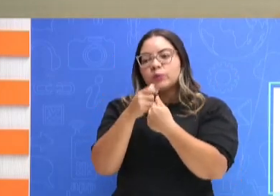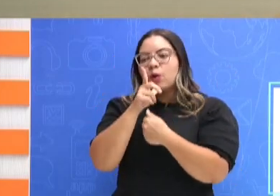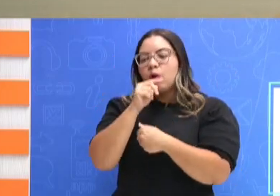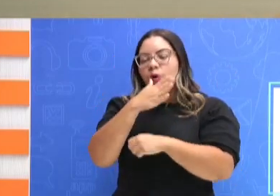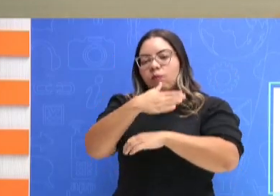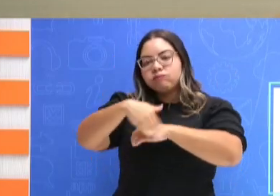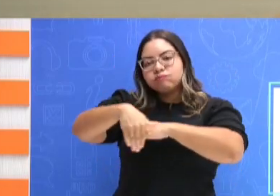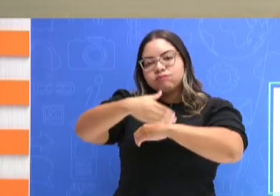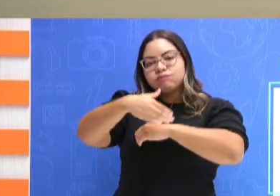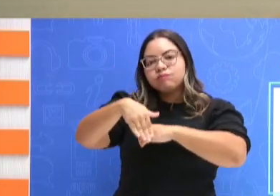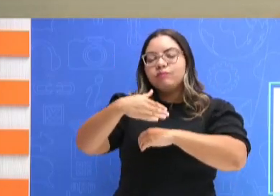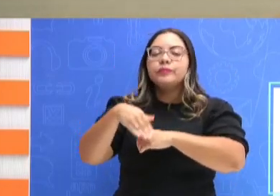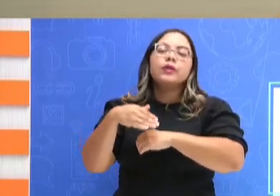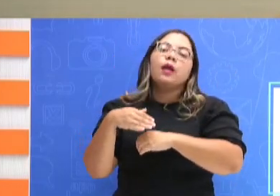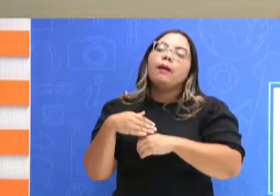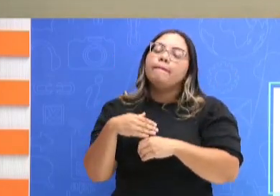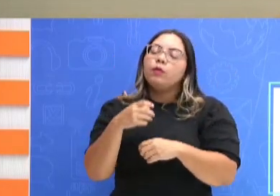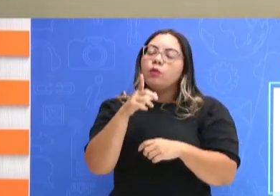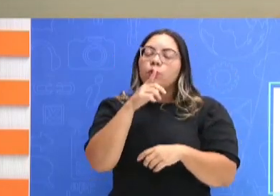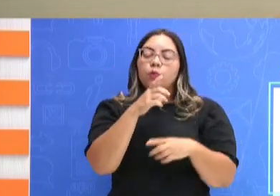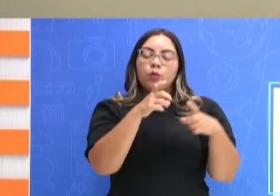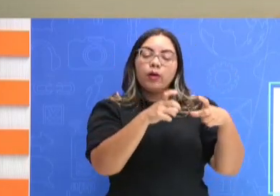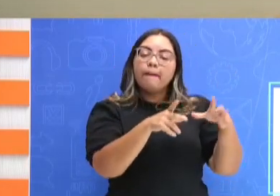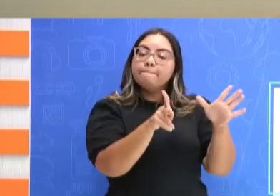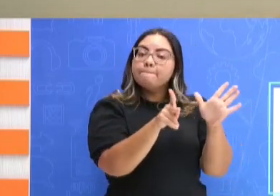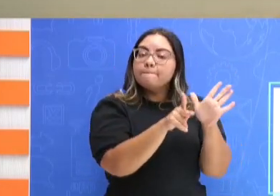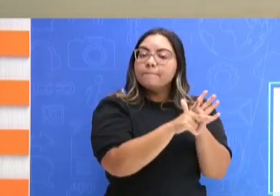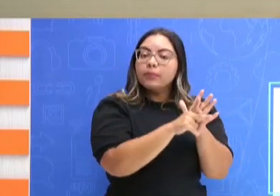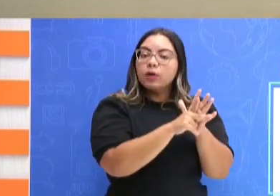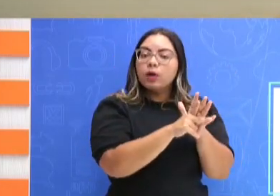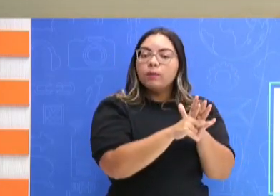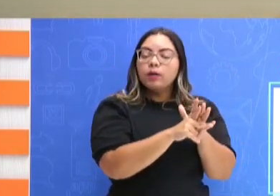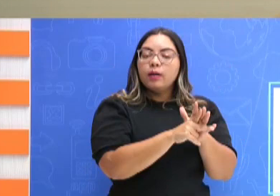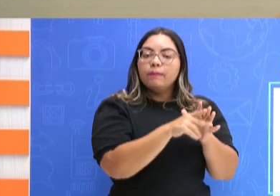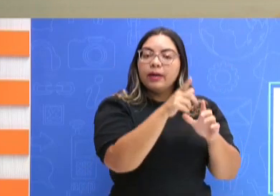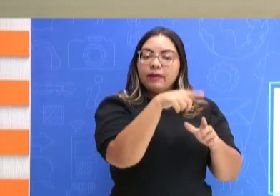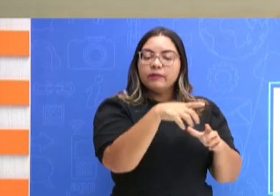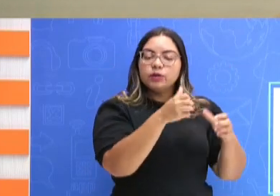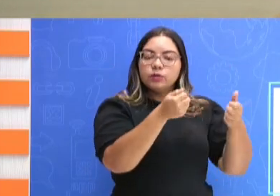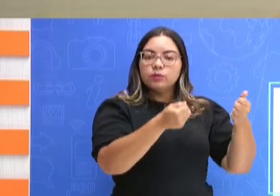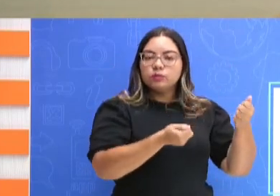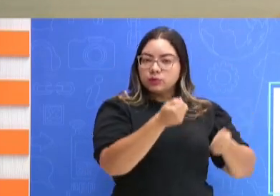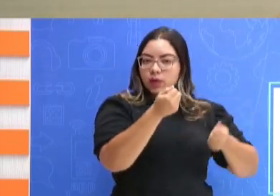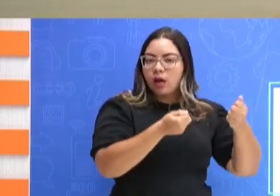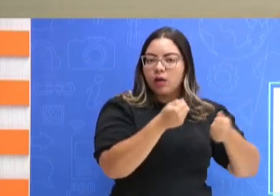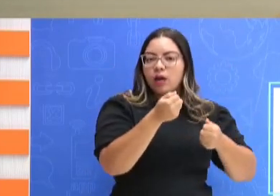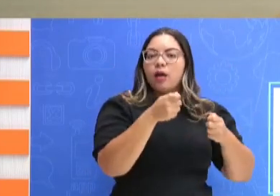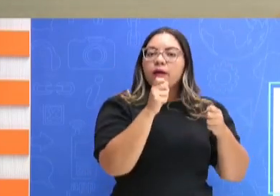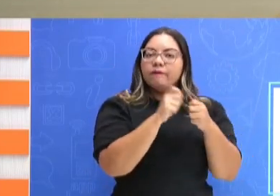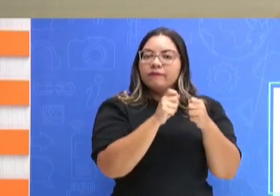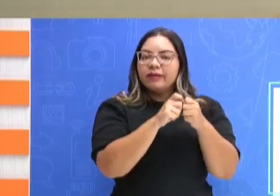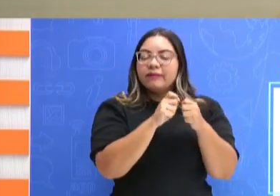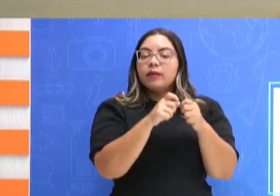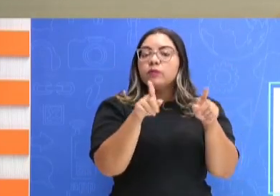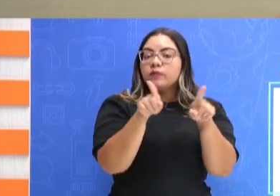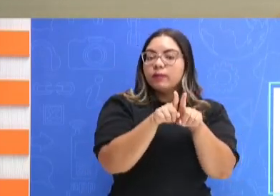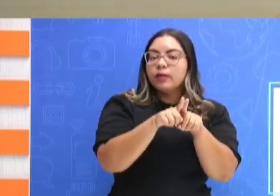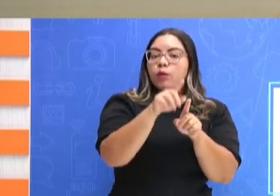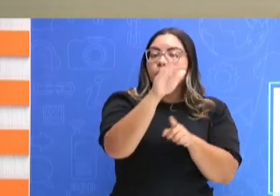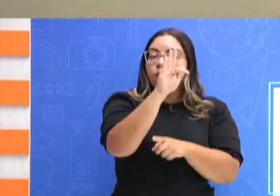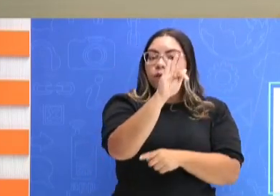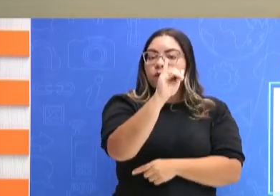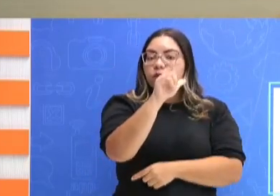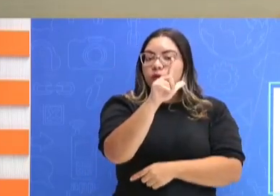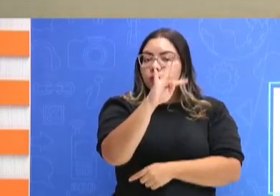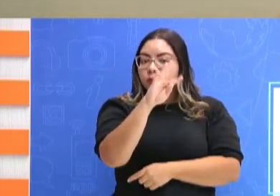local específico para lavar seus carros. Estamos com calçamento paralelepípedo, fazendo lá, acima de tudo, um filtro para